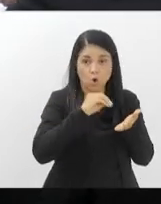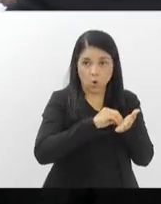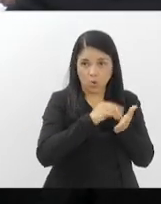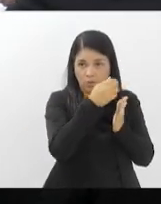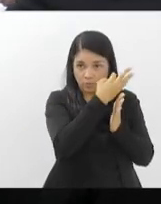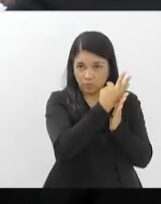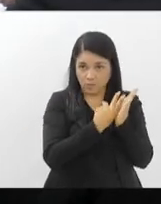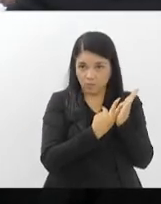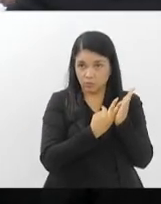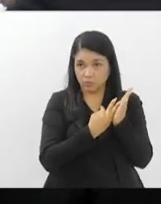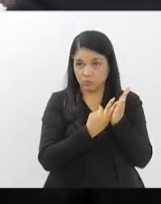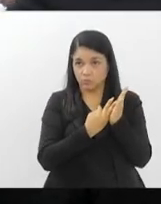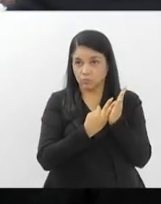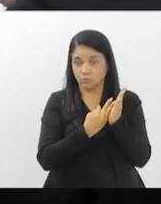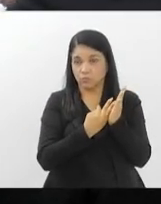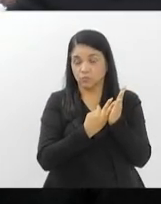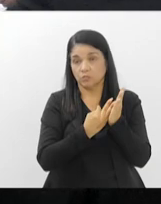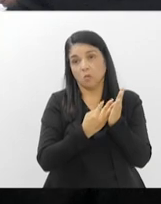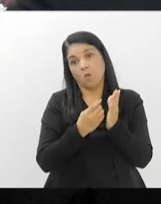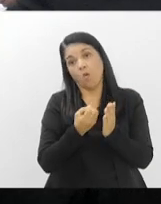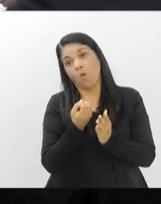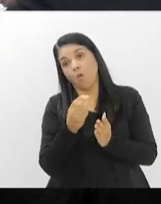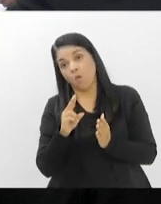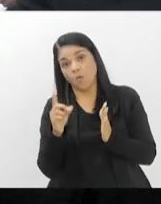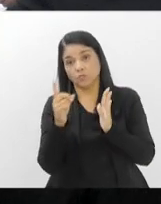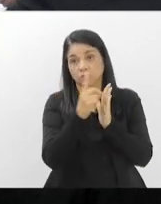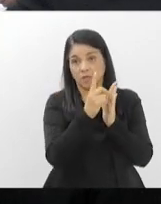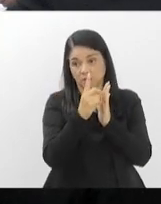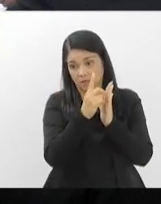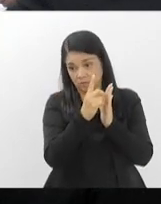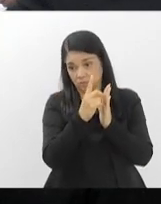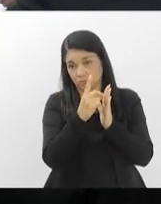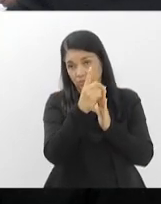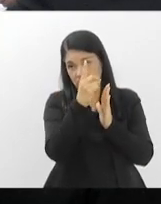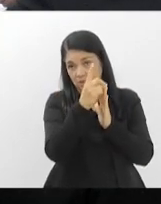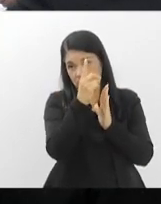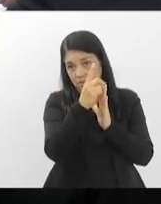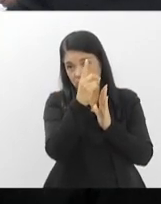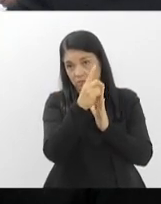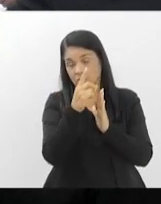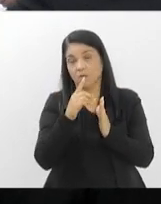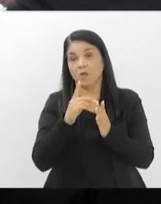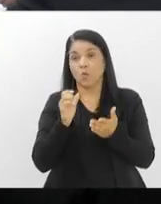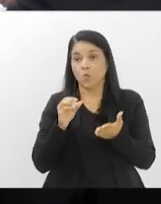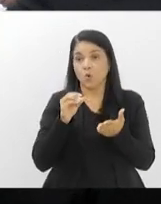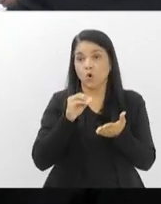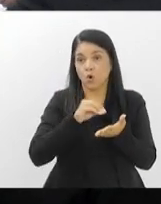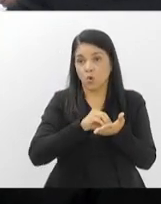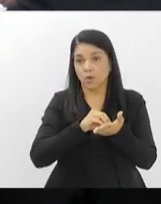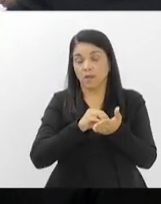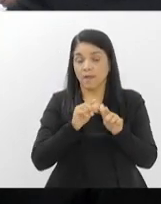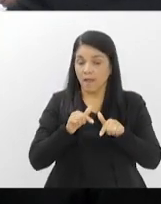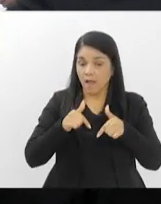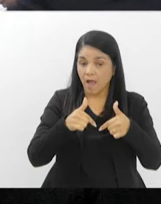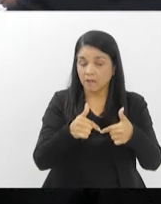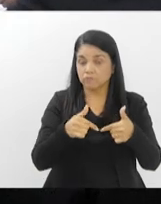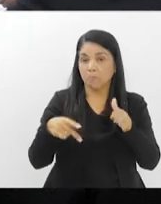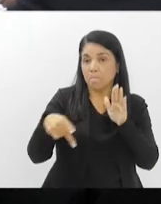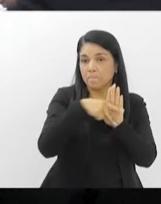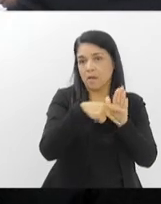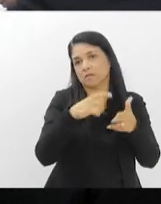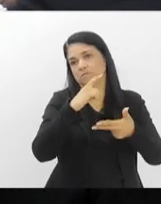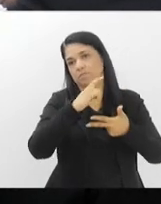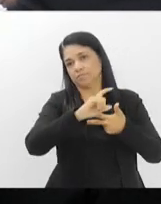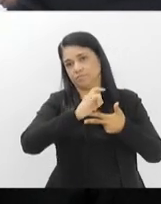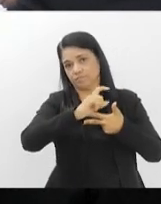ser lei, talvez possa ser decreto. É, por isso que eu botei ato próprio do Executivo. A grande porque questão aí eles criariam por